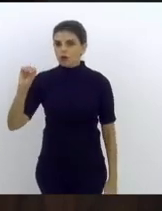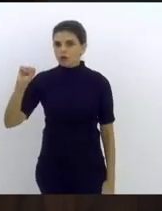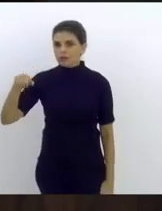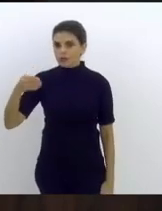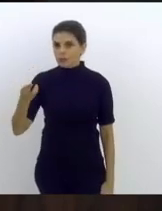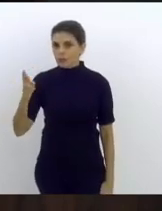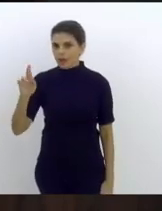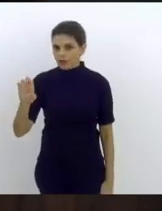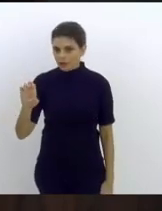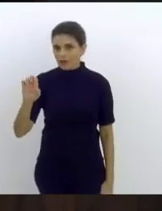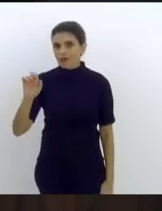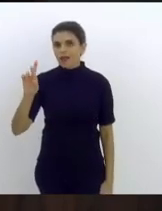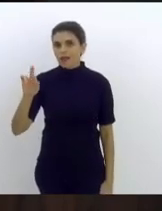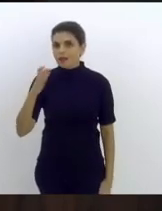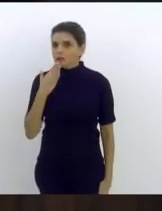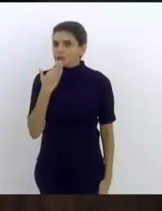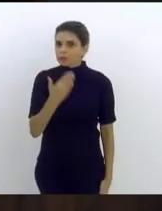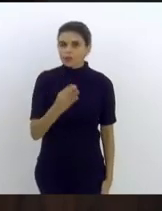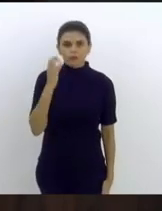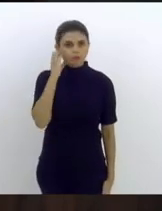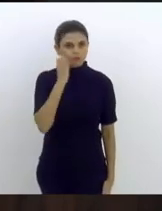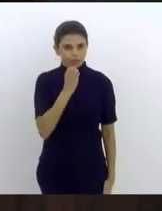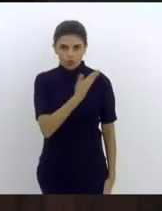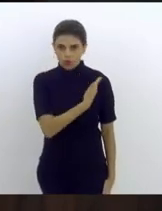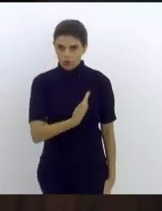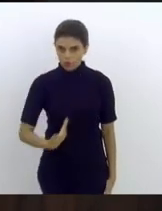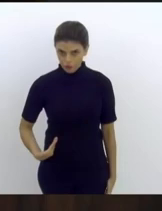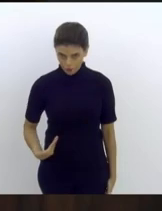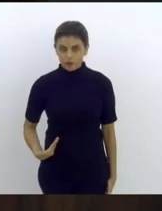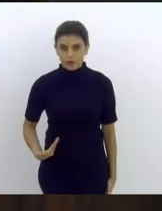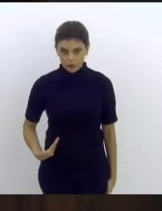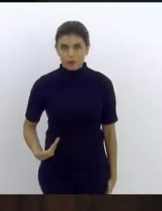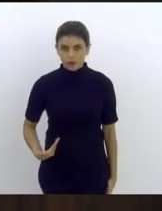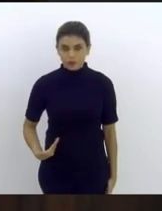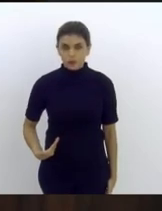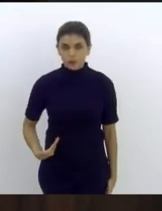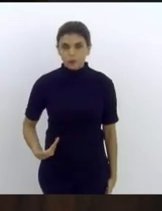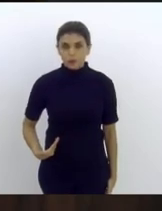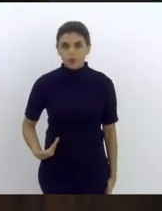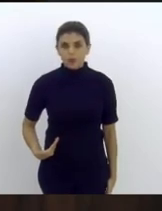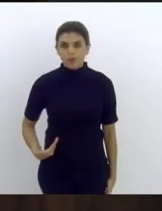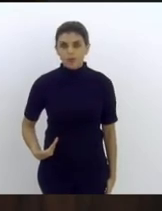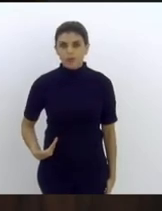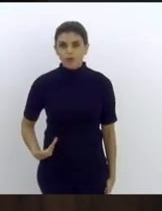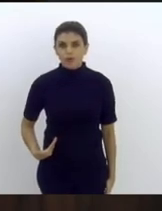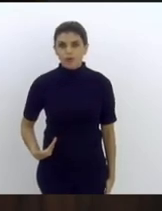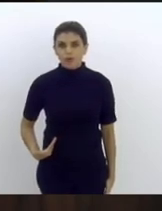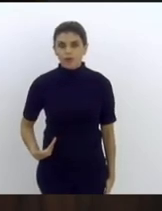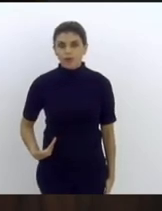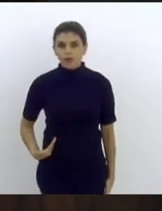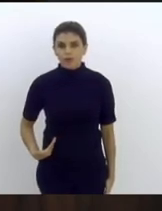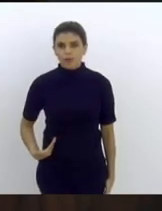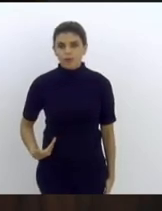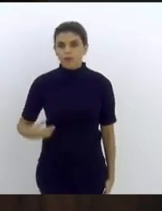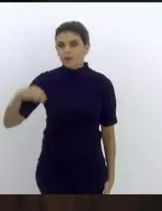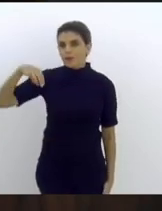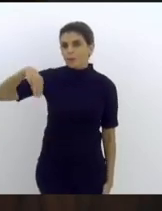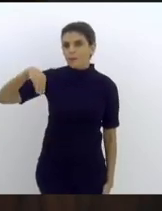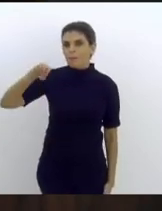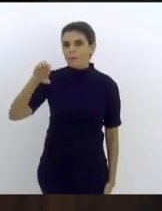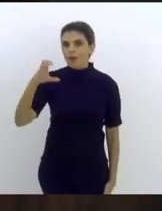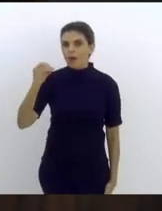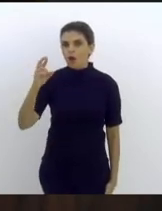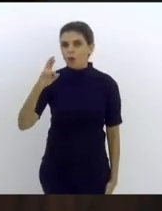solicita o Excelentíssimo Senhor governador do Estado do Rio de Janeiro senhor Cláudio Castro a necrodrenagem do